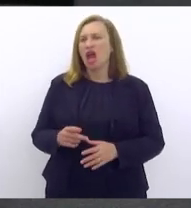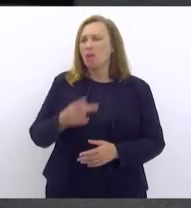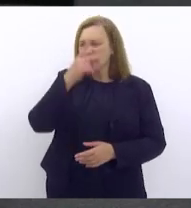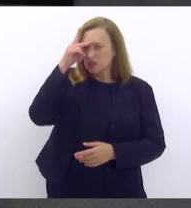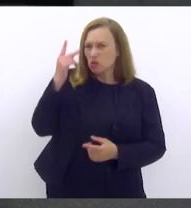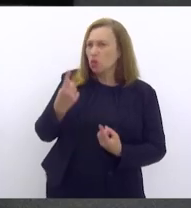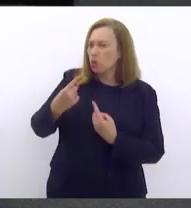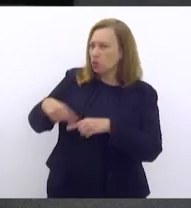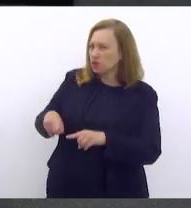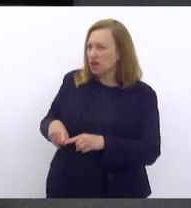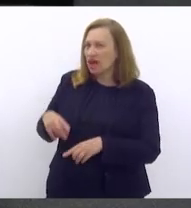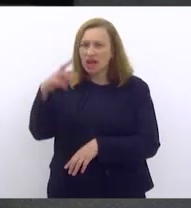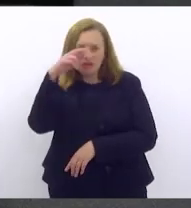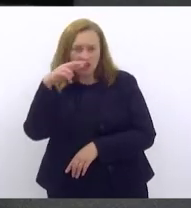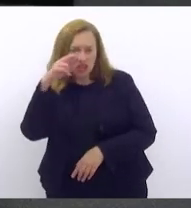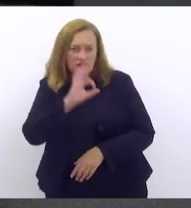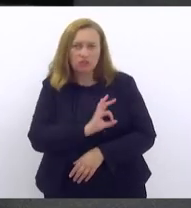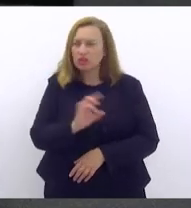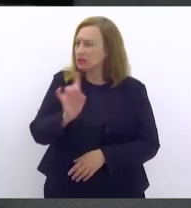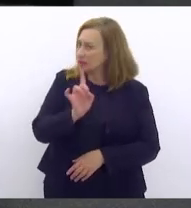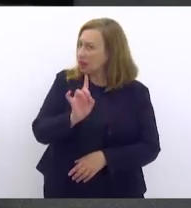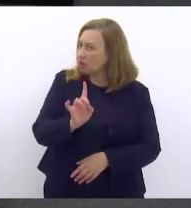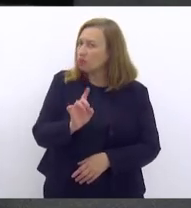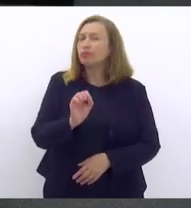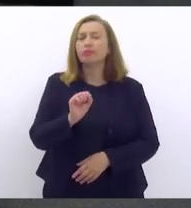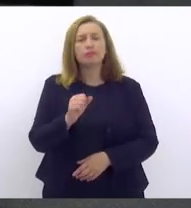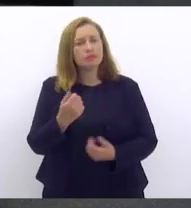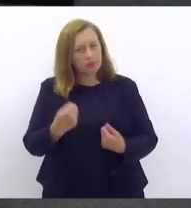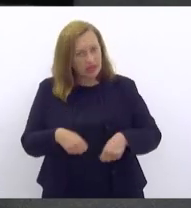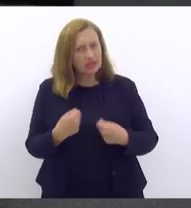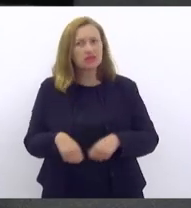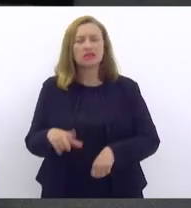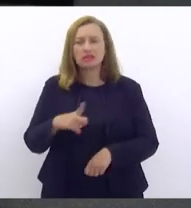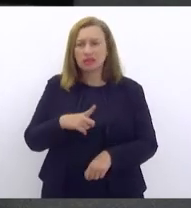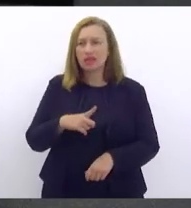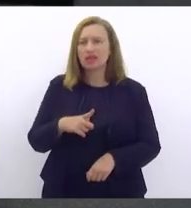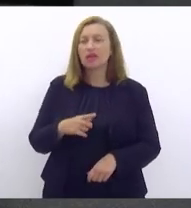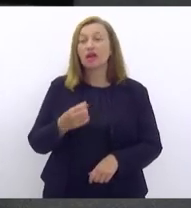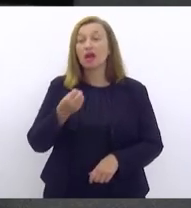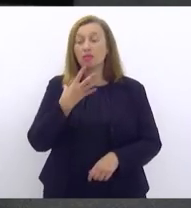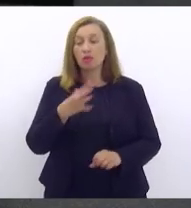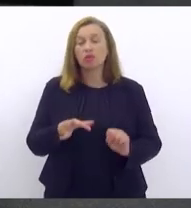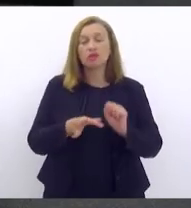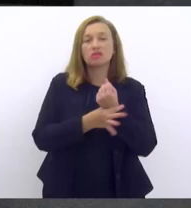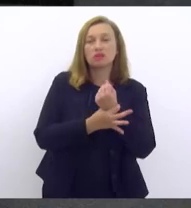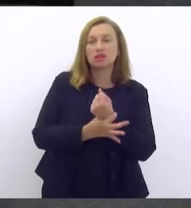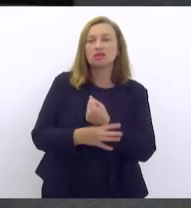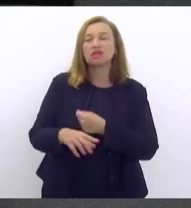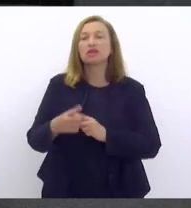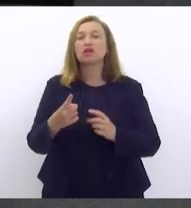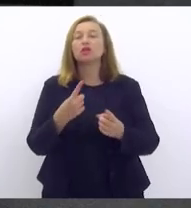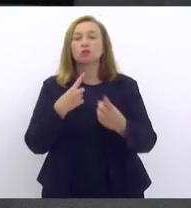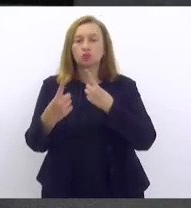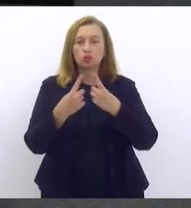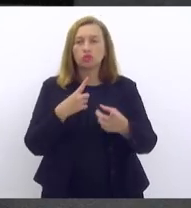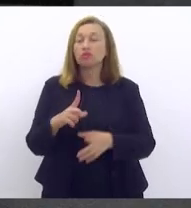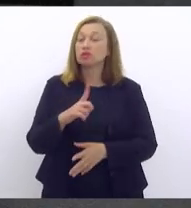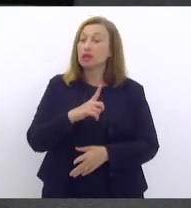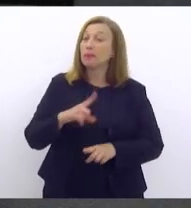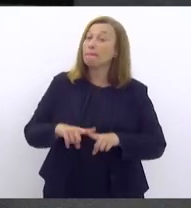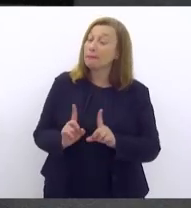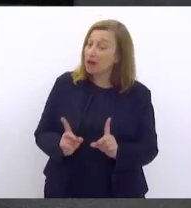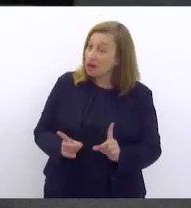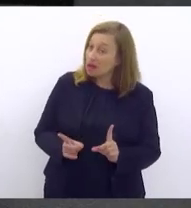contrário à fiscalização, eu acho que tem que haver, sim, faz parte para a gente poder garantir a segurança do trânsito,